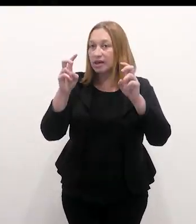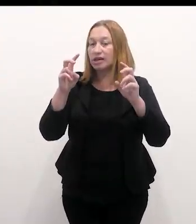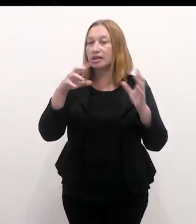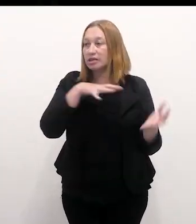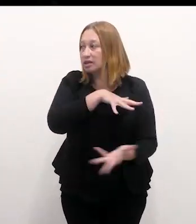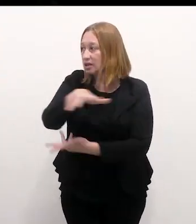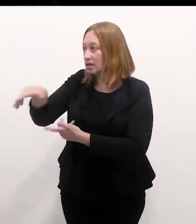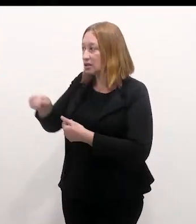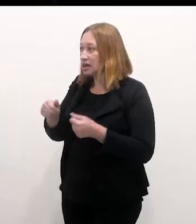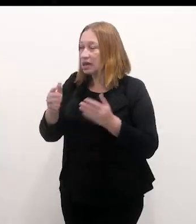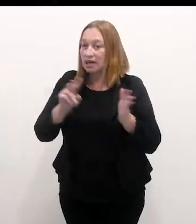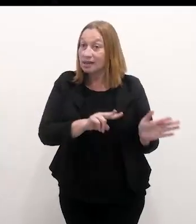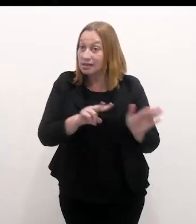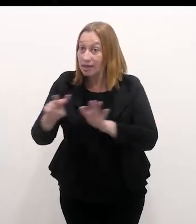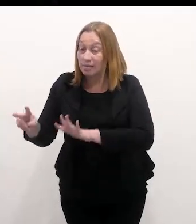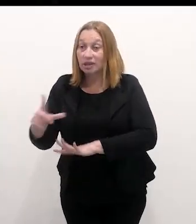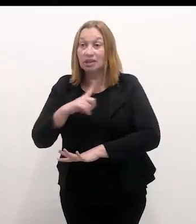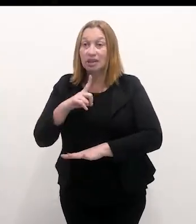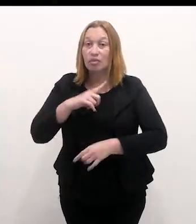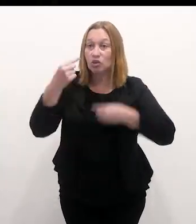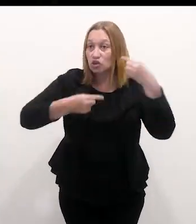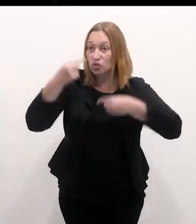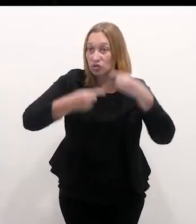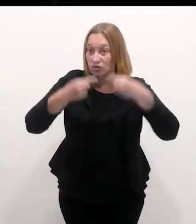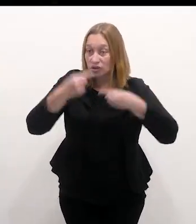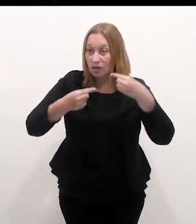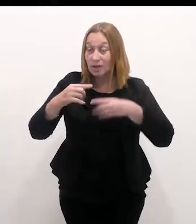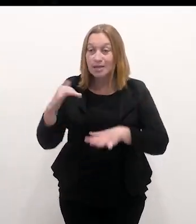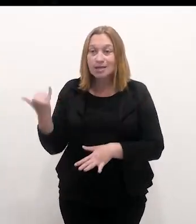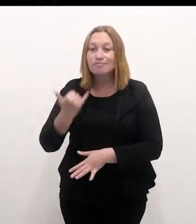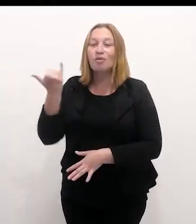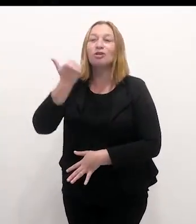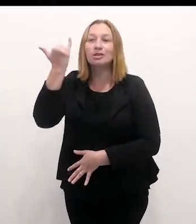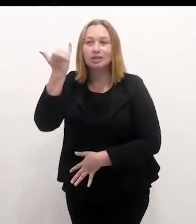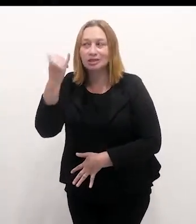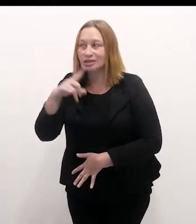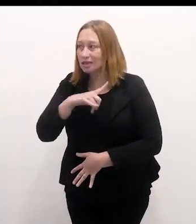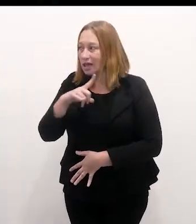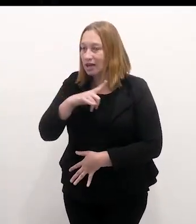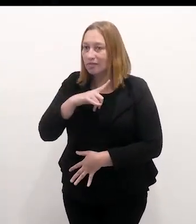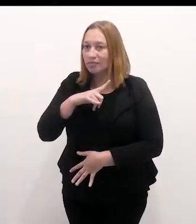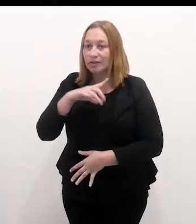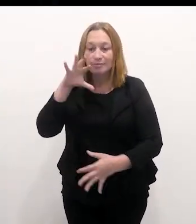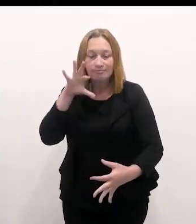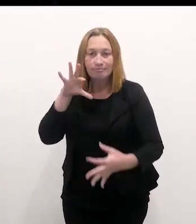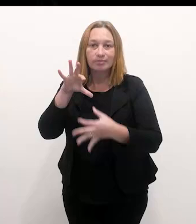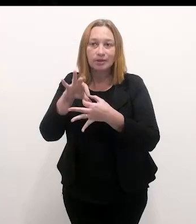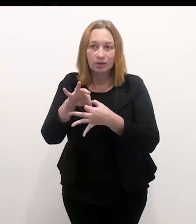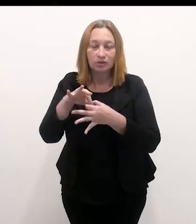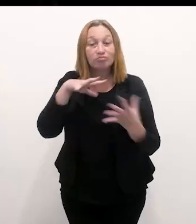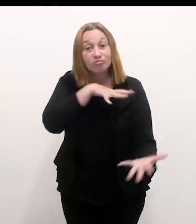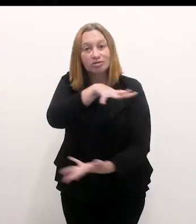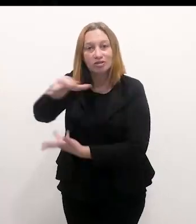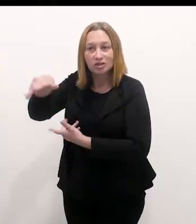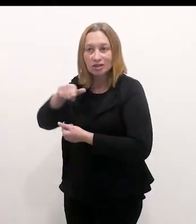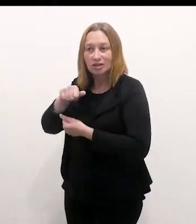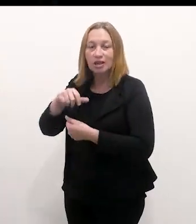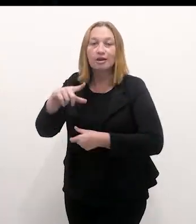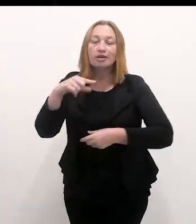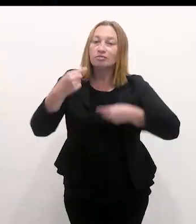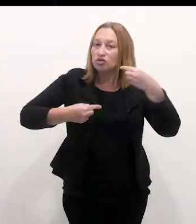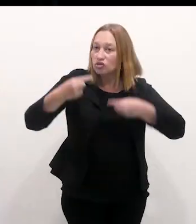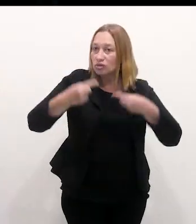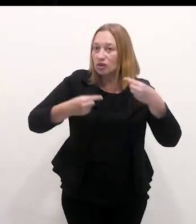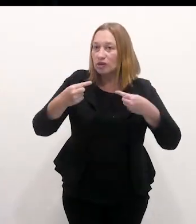essa semana temos aqui uma discussão, um debate muito importante em termos de integração mundial. Nós